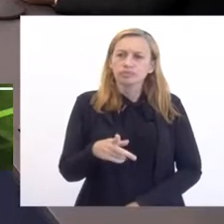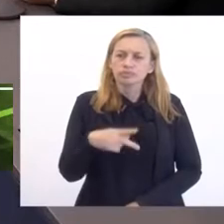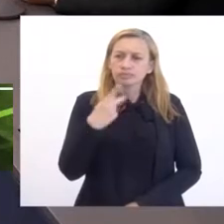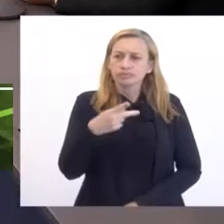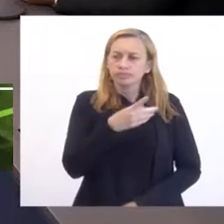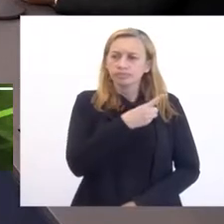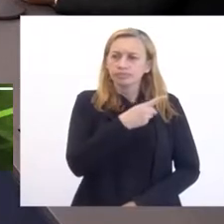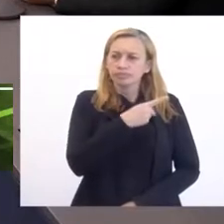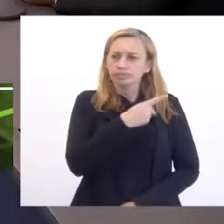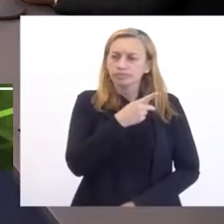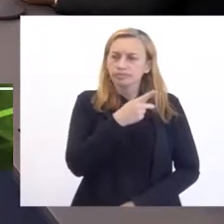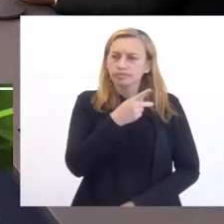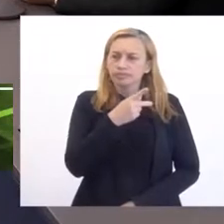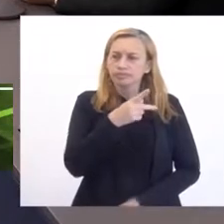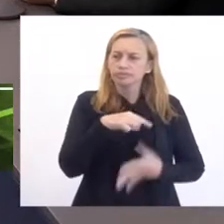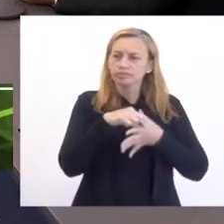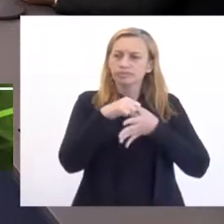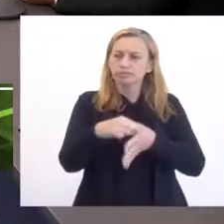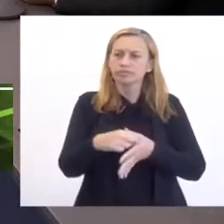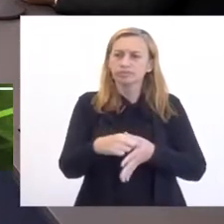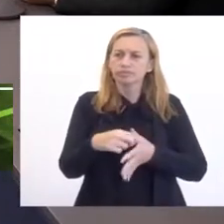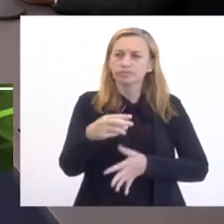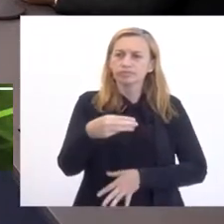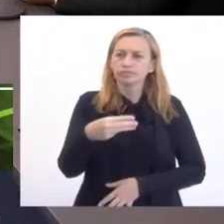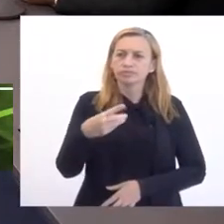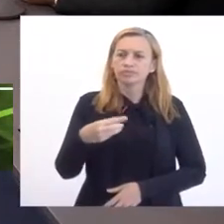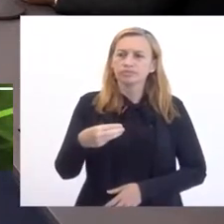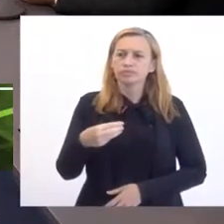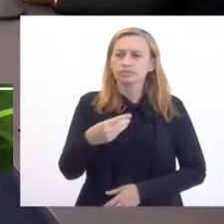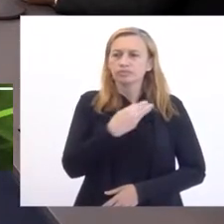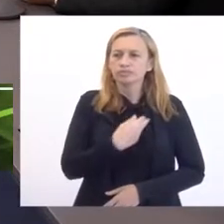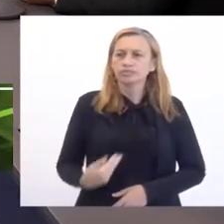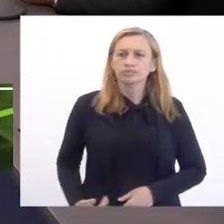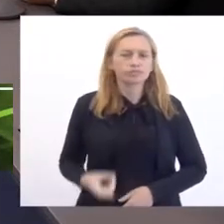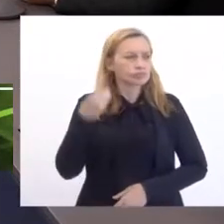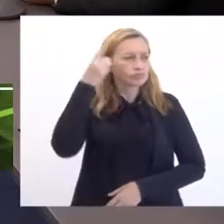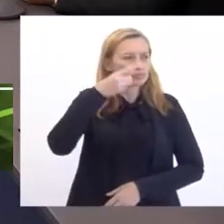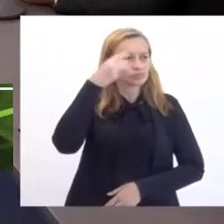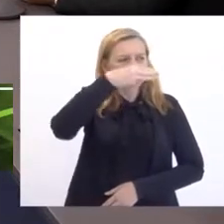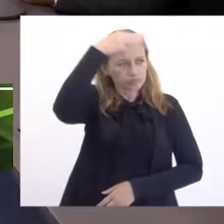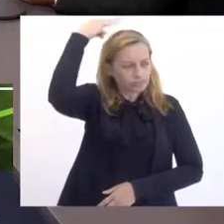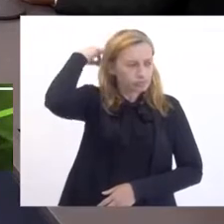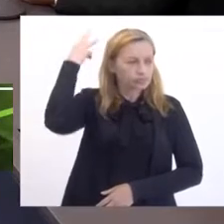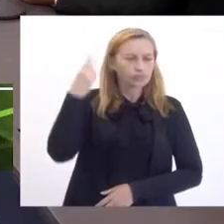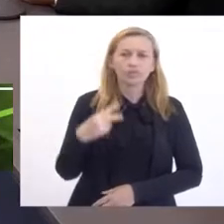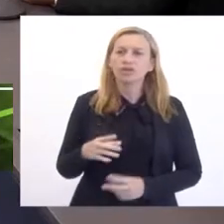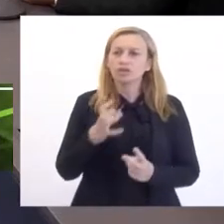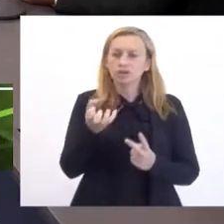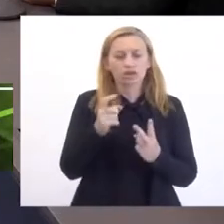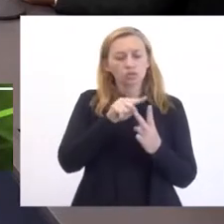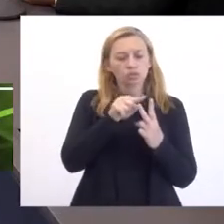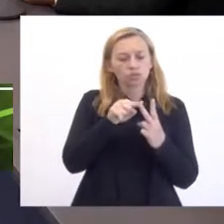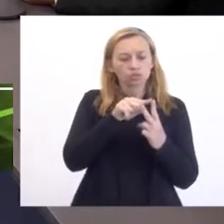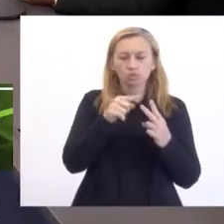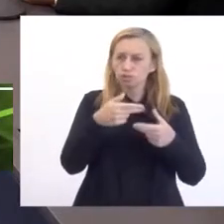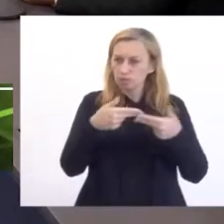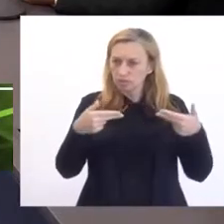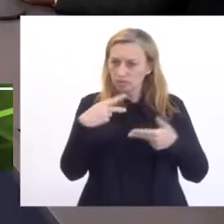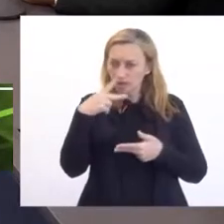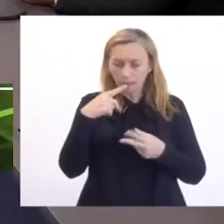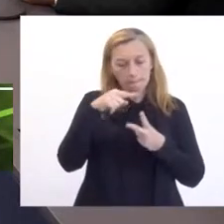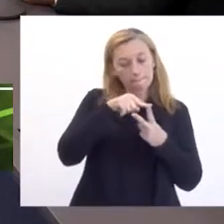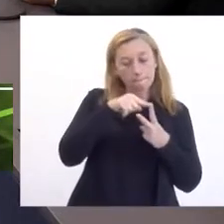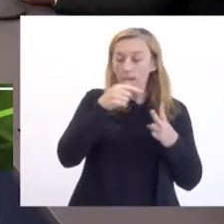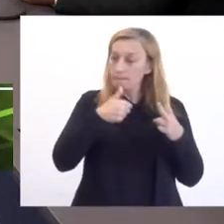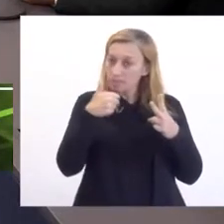governo, deputado Márcio Pacheco. Senhor presidente, eu quero fazer apenas duas considerações. Primeiro,